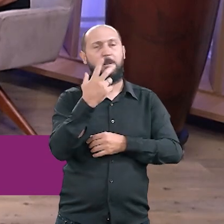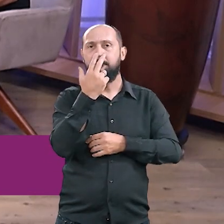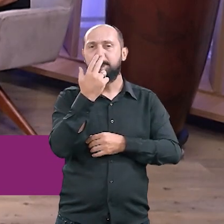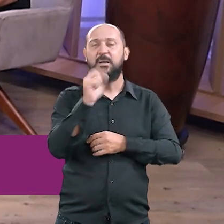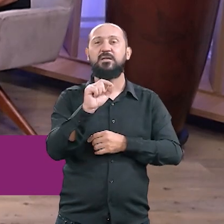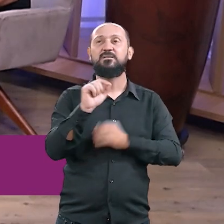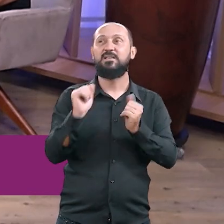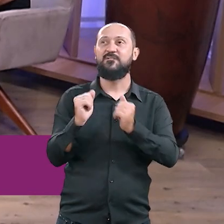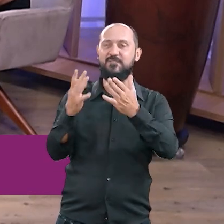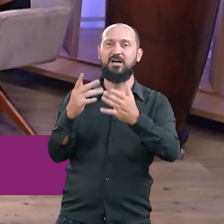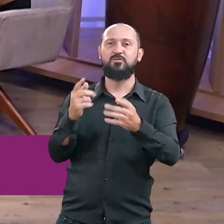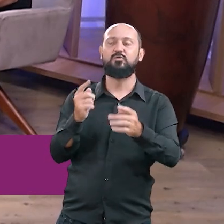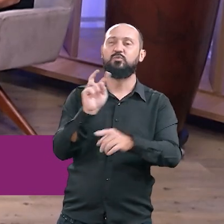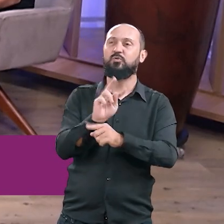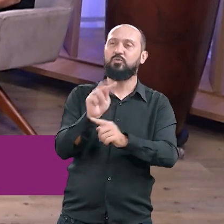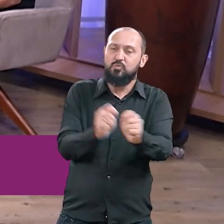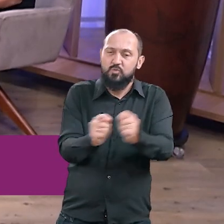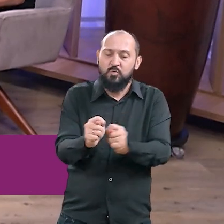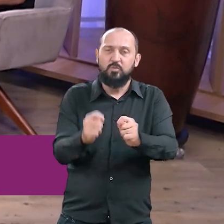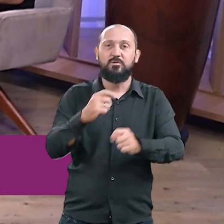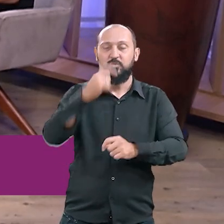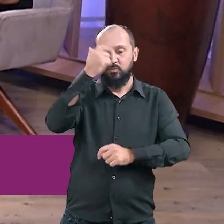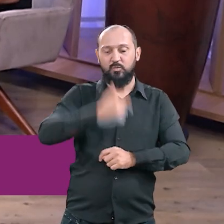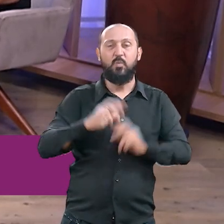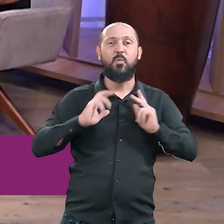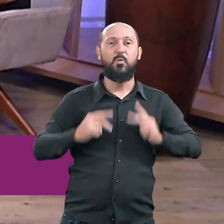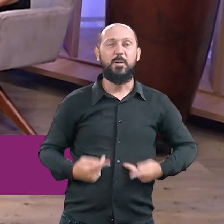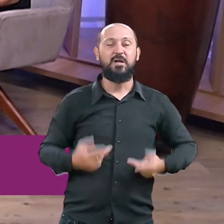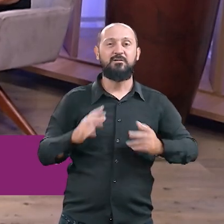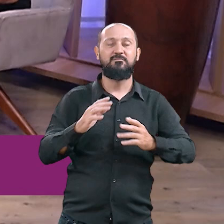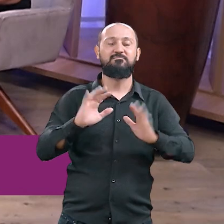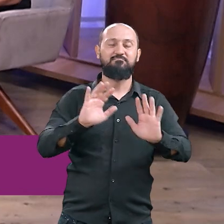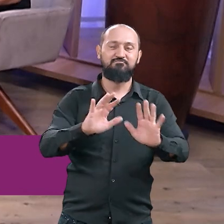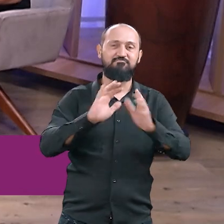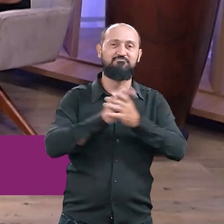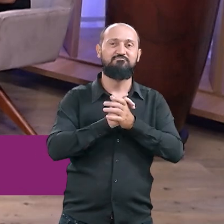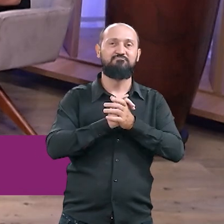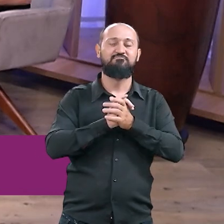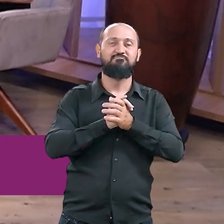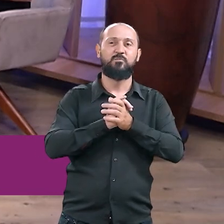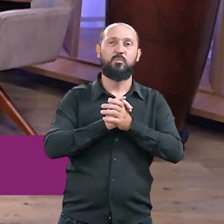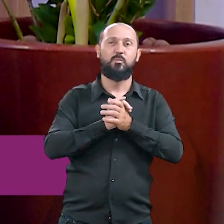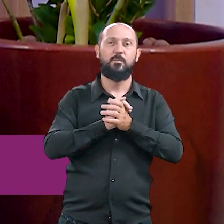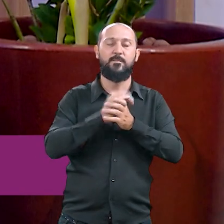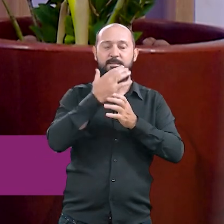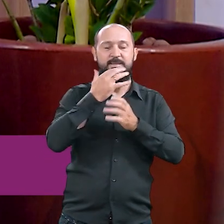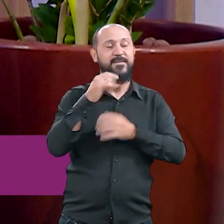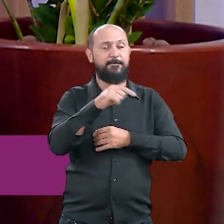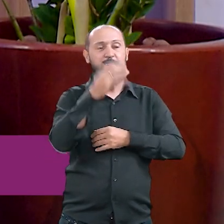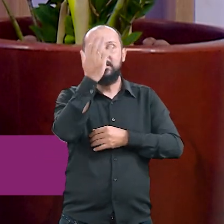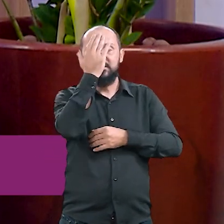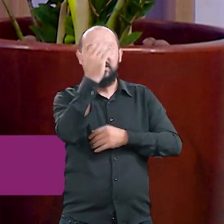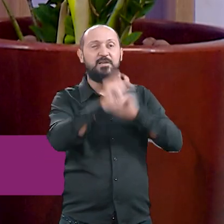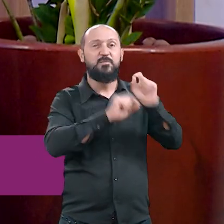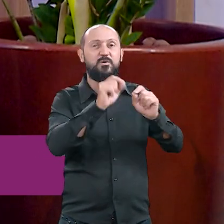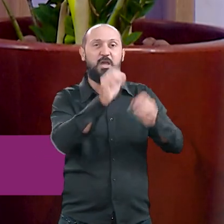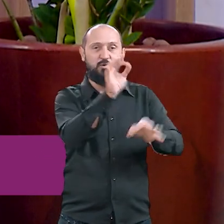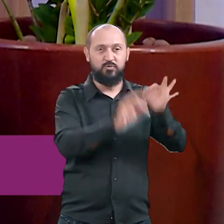propagado, né? Então, a justiça não vai conseguir. O que eles fazem, o que agora, no âmbito eleitoral, a gente fala do